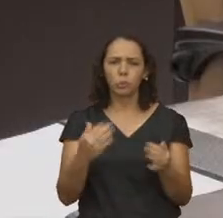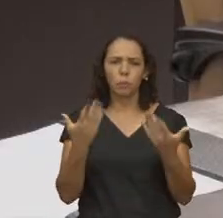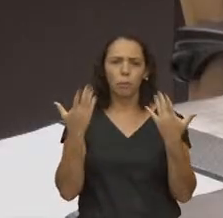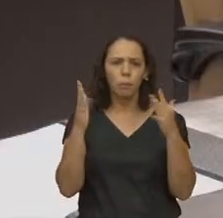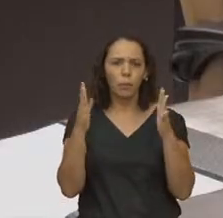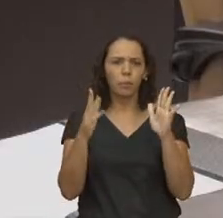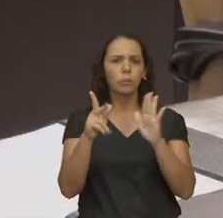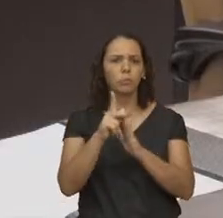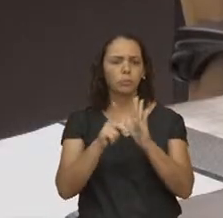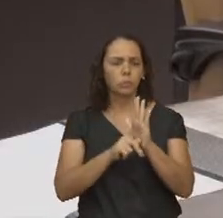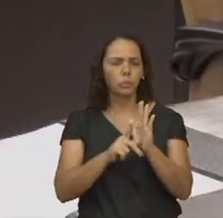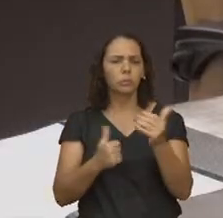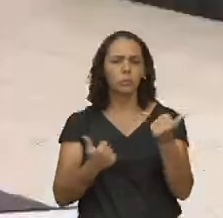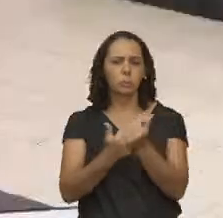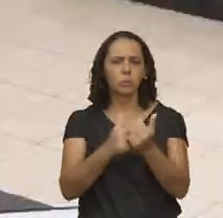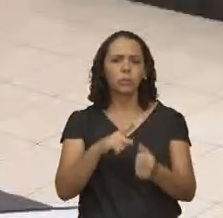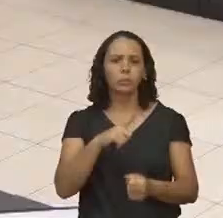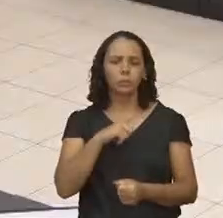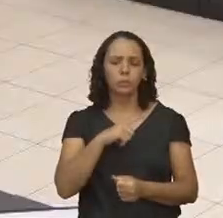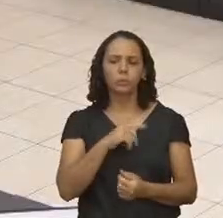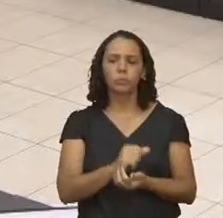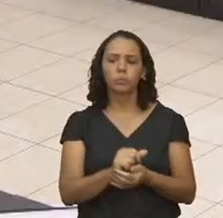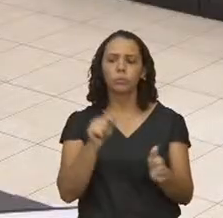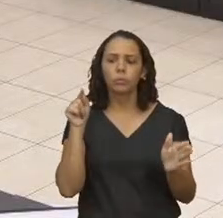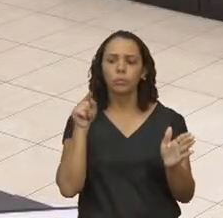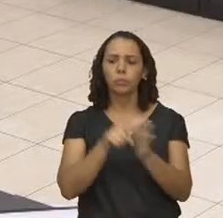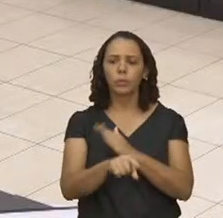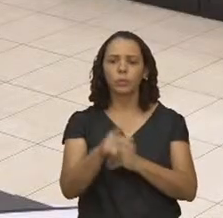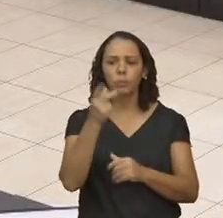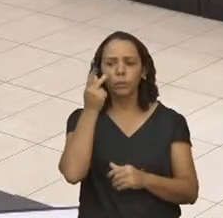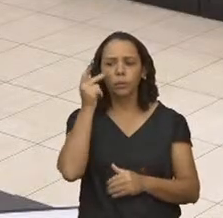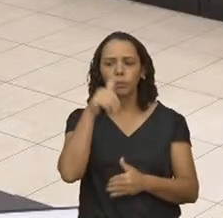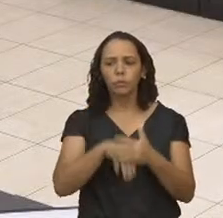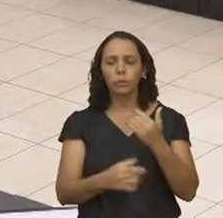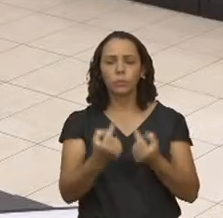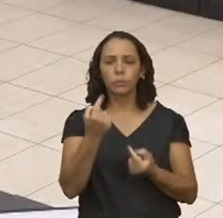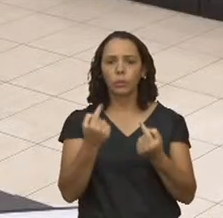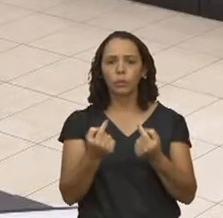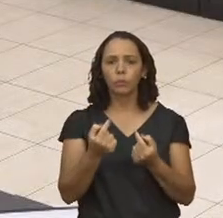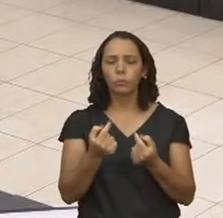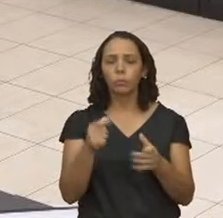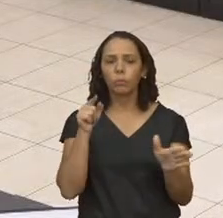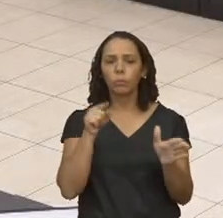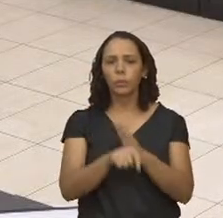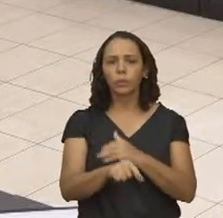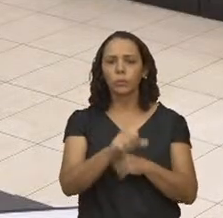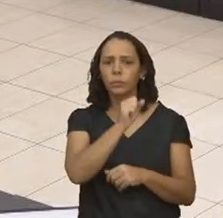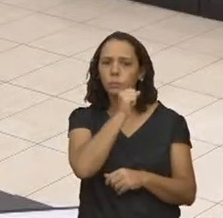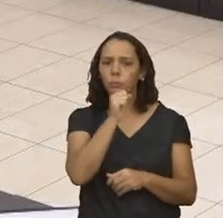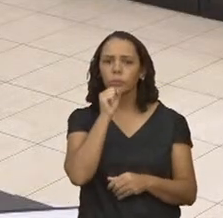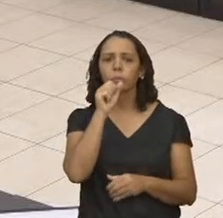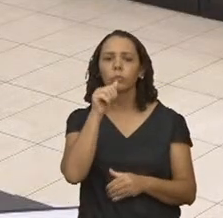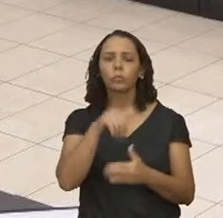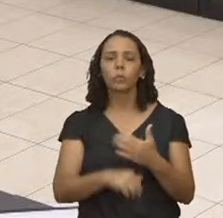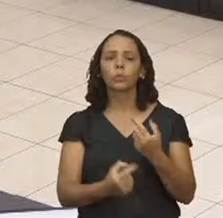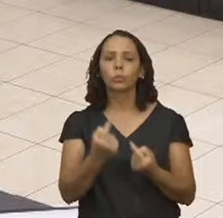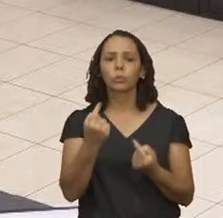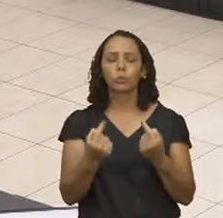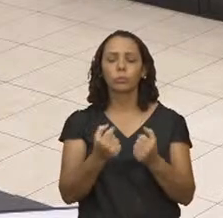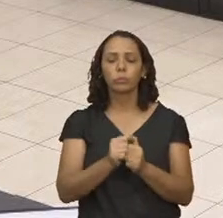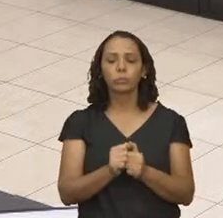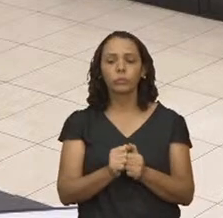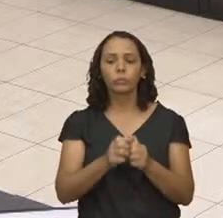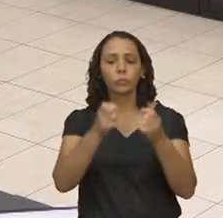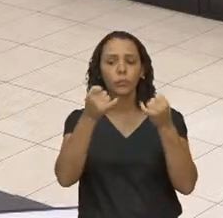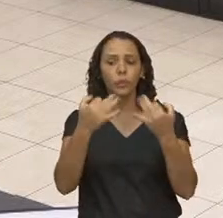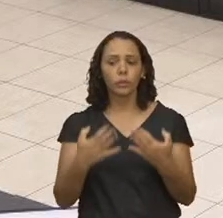comigo sempre aí. Como voto o vereador Paulinho dos Condutores. Como voto o vereador Silfarne, Cidade de Salvador. Justificando o